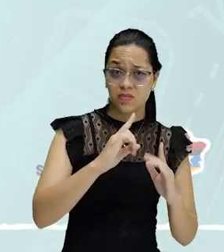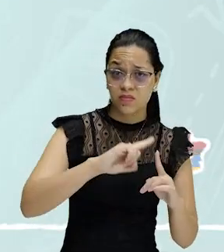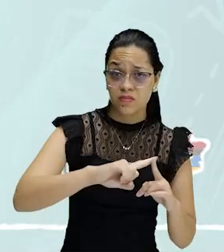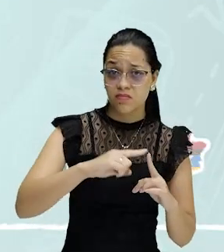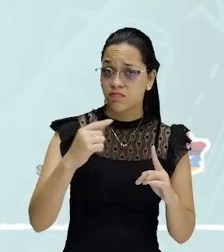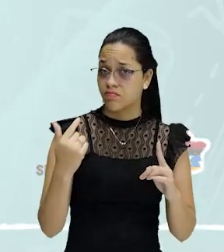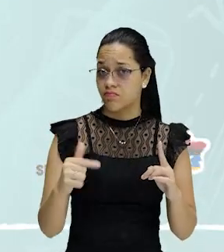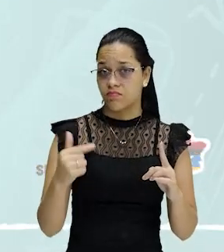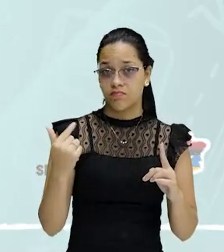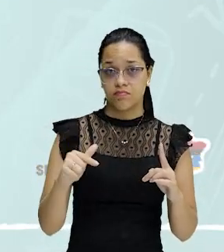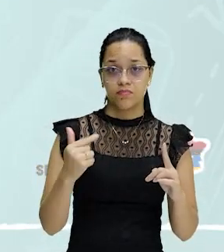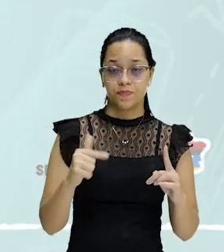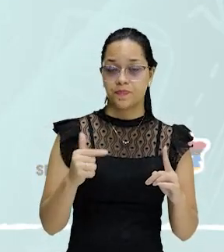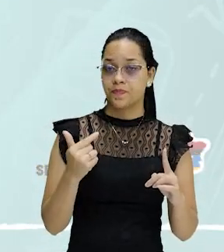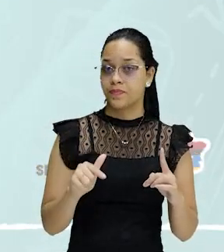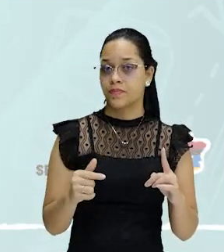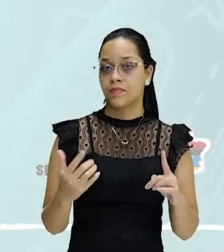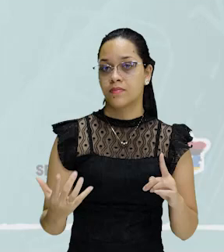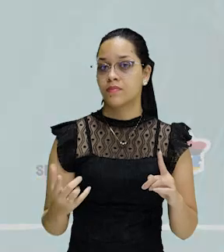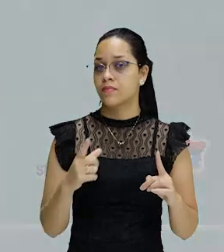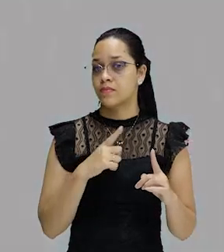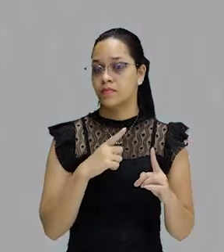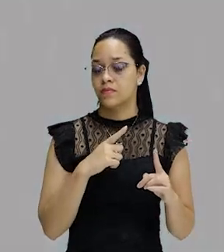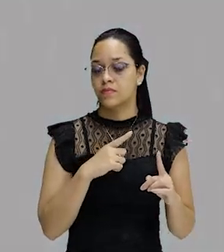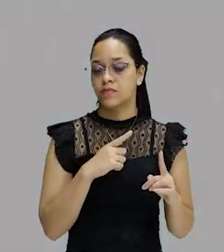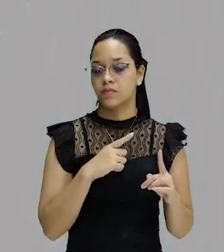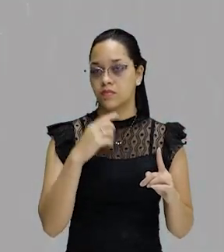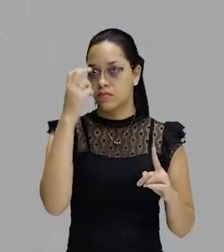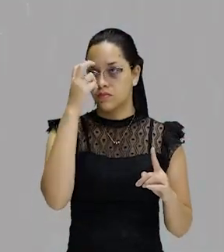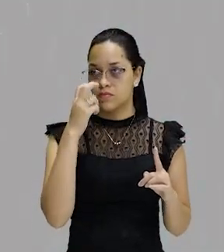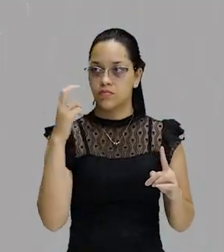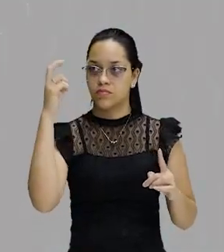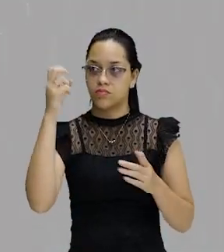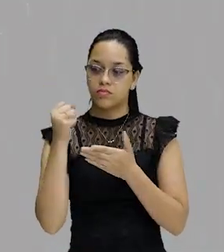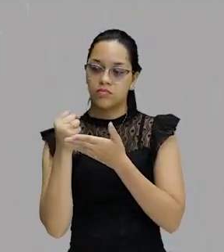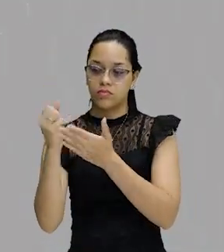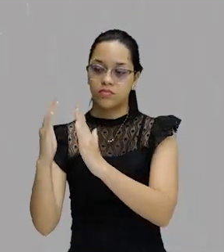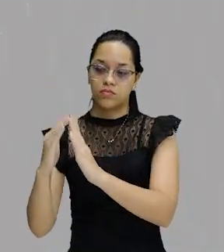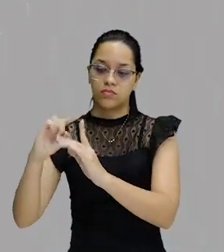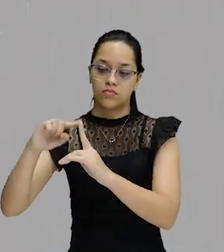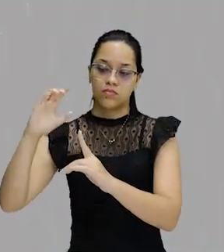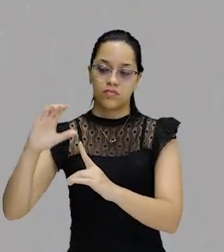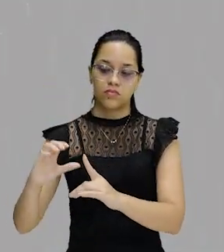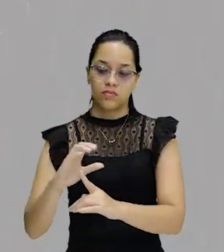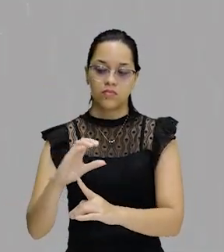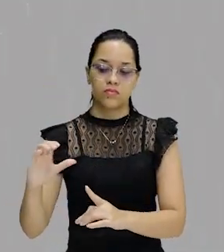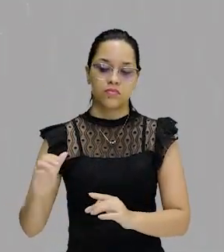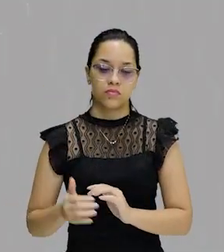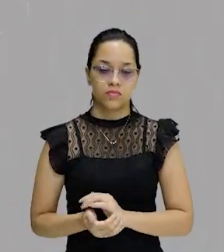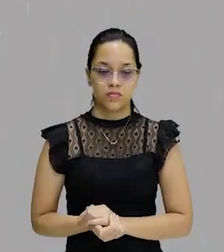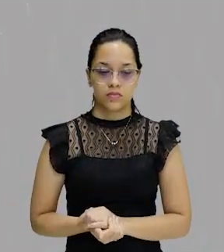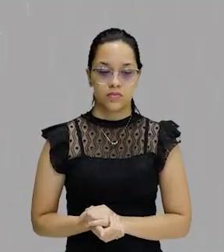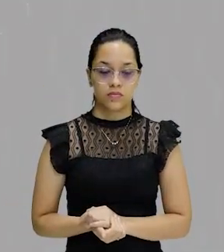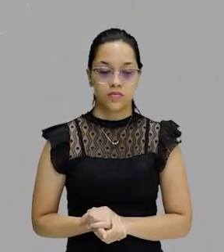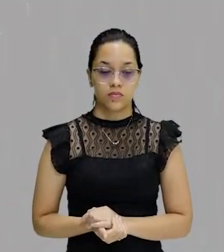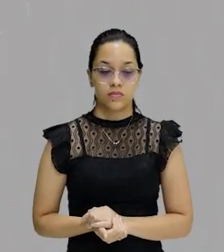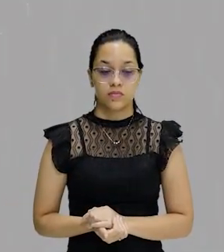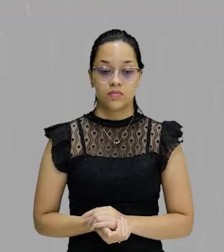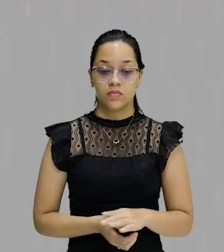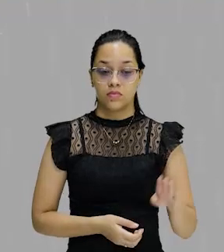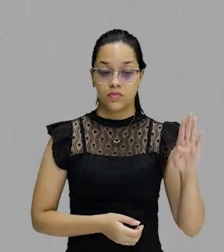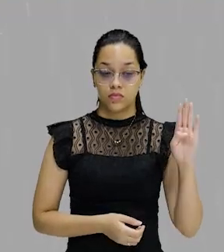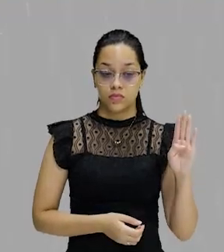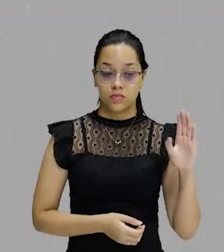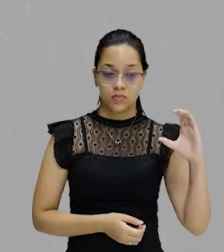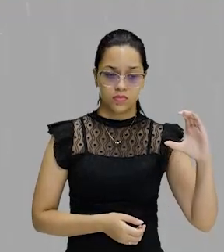Em nenhum momento o Legoff fala que esses intelectuais vão ser apoiados pela igreja católica. C. Importância organizacional